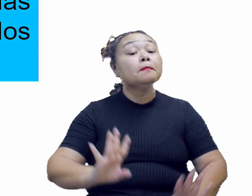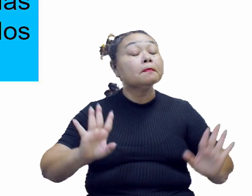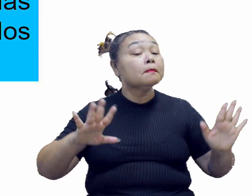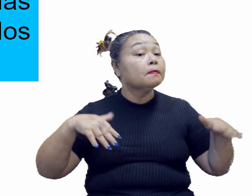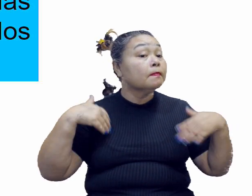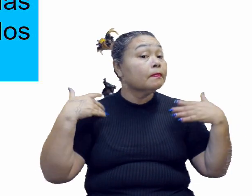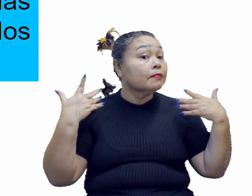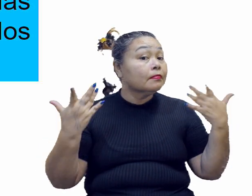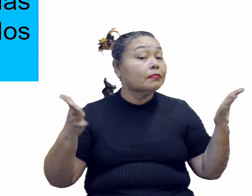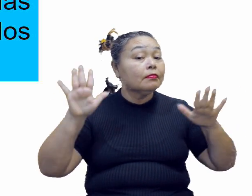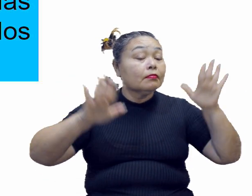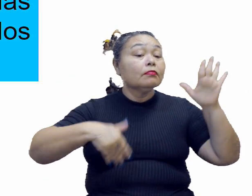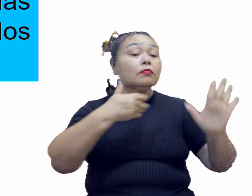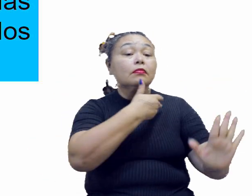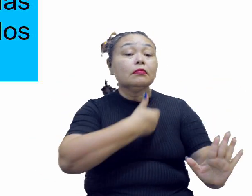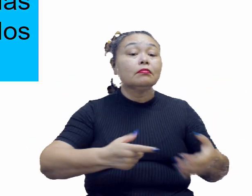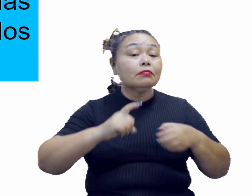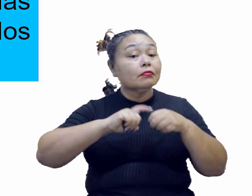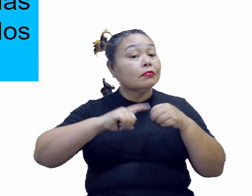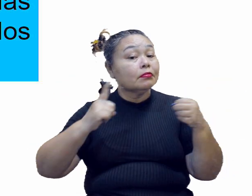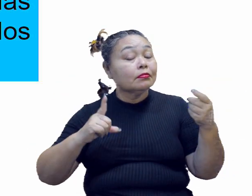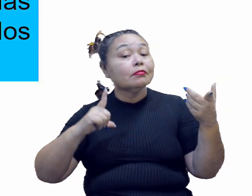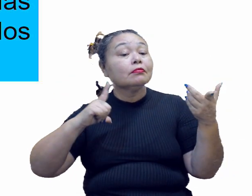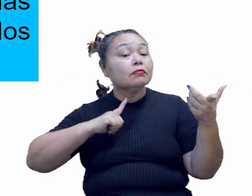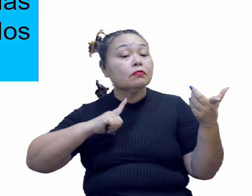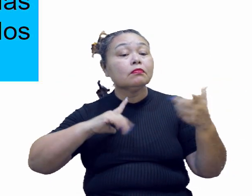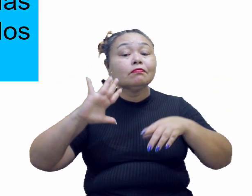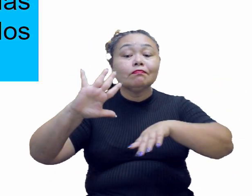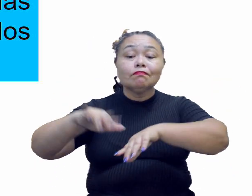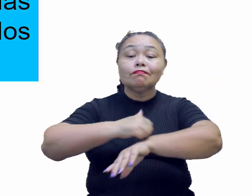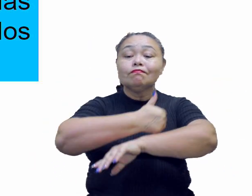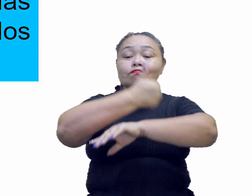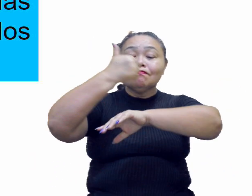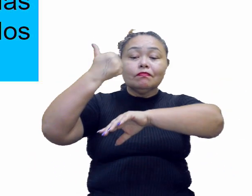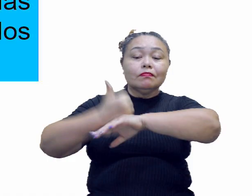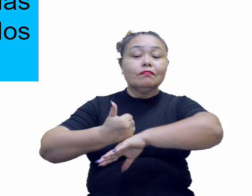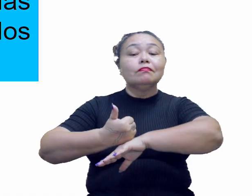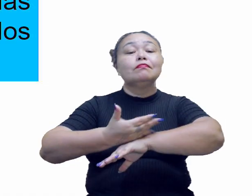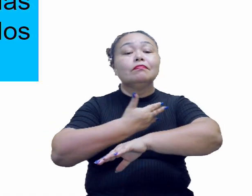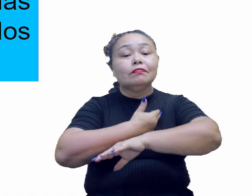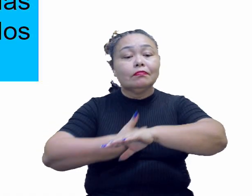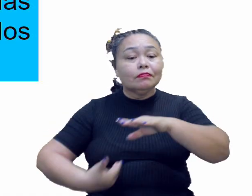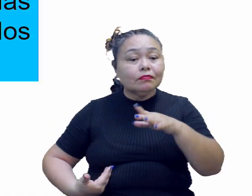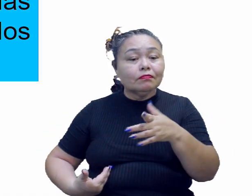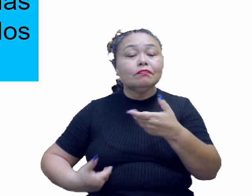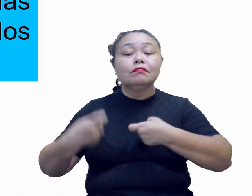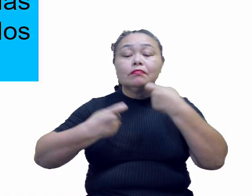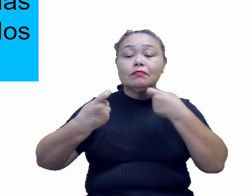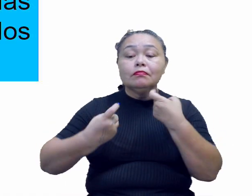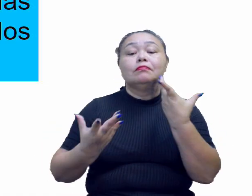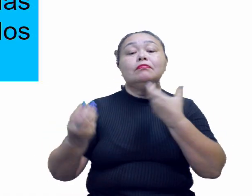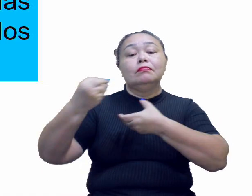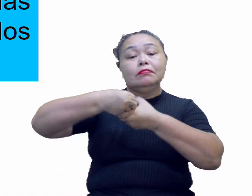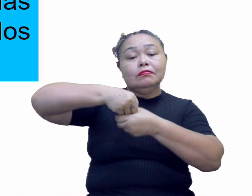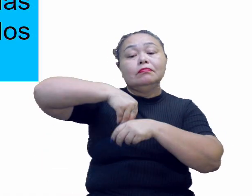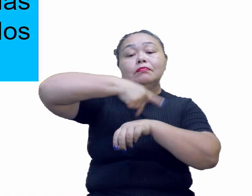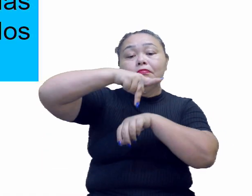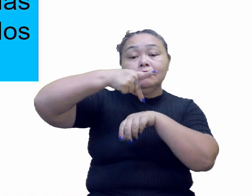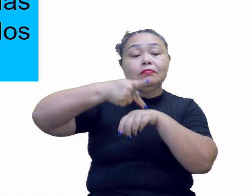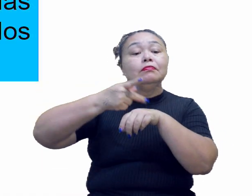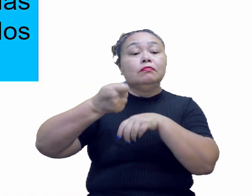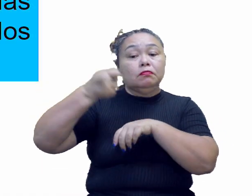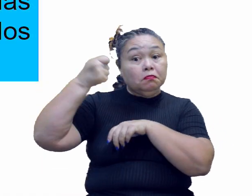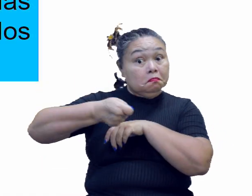Além disso, alguns governos independentes enfrentaram um golpe de estados, guerras civis e regime autoritários.